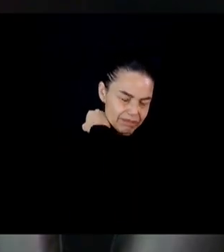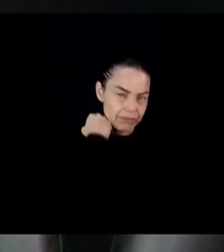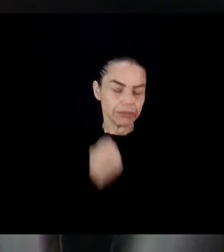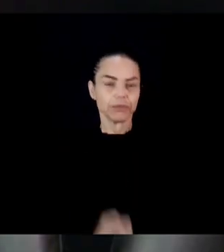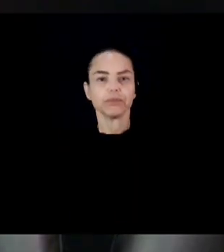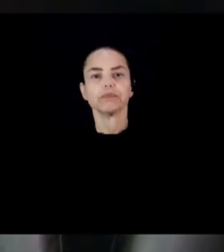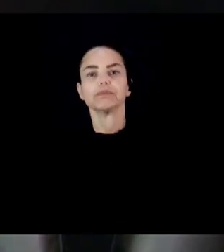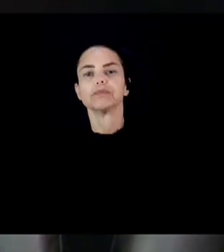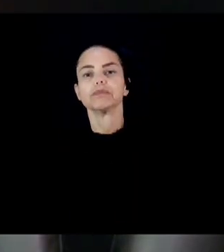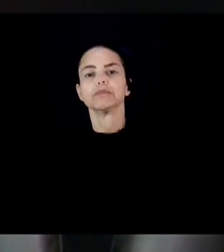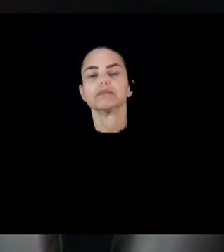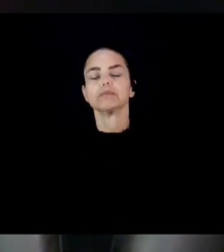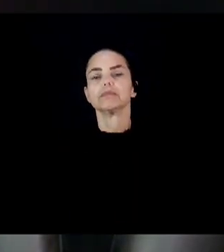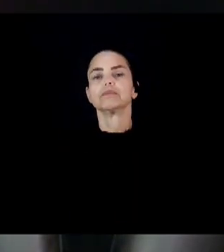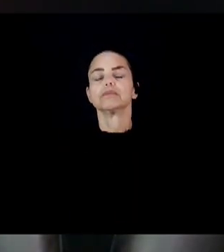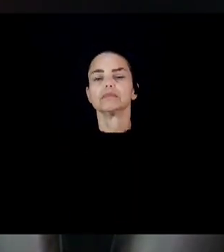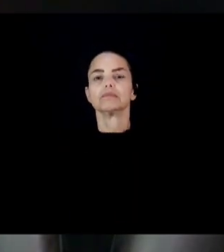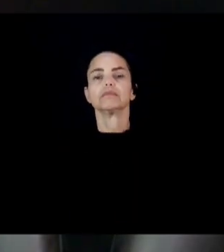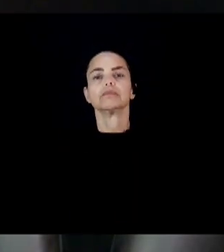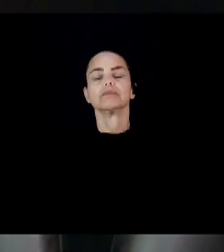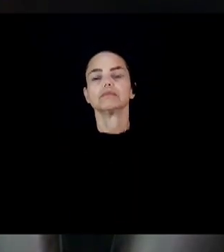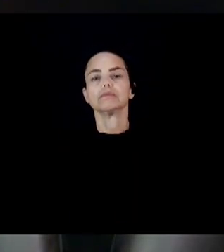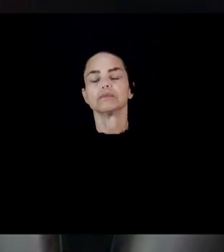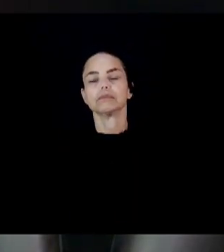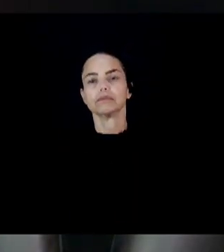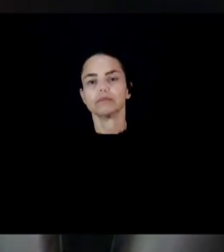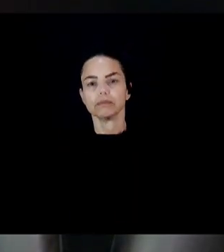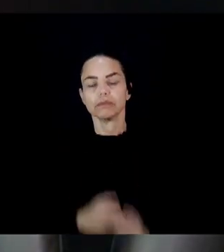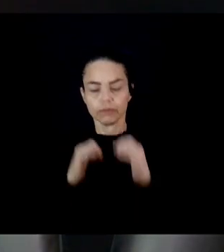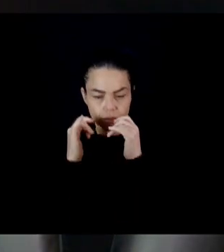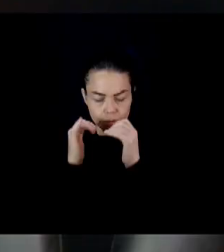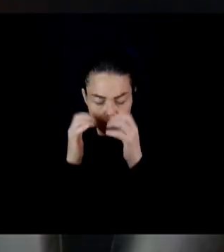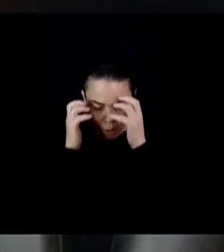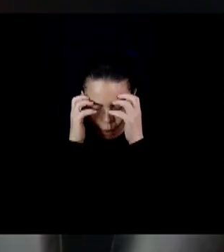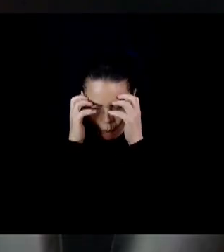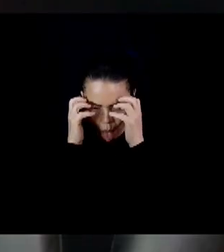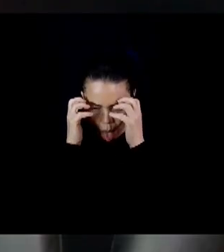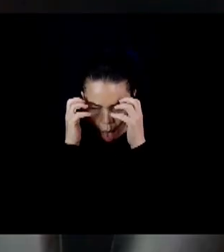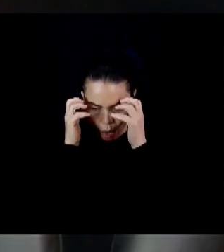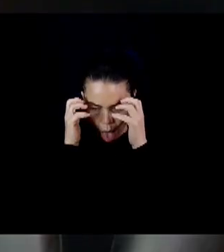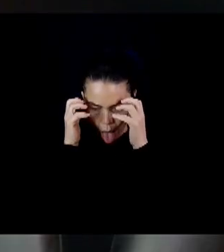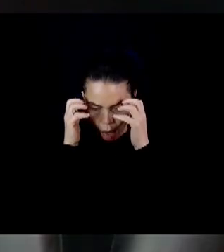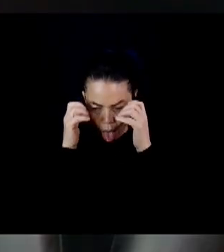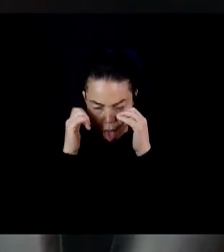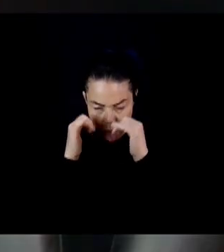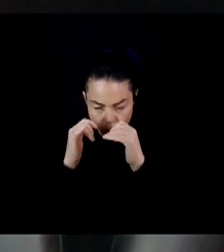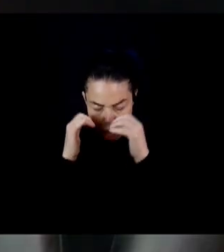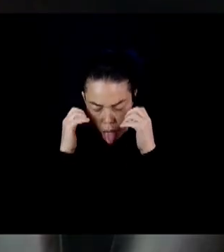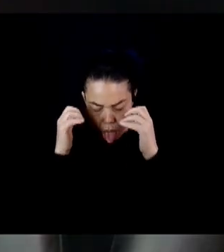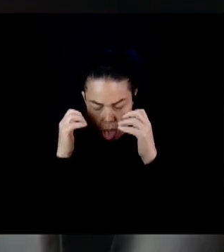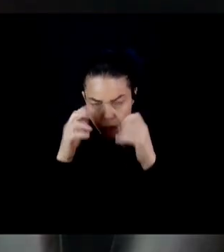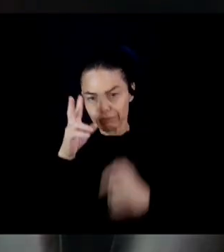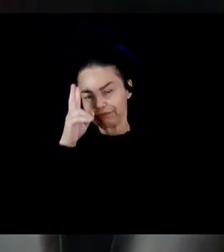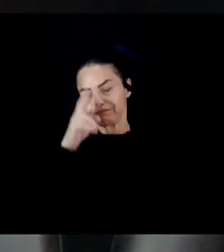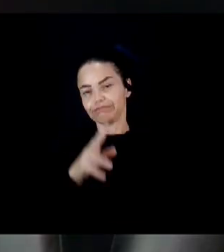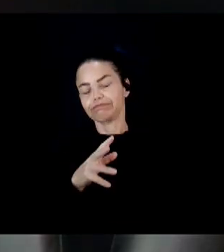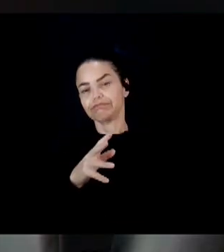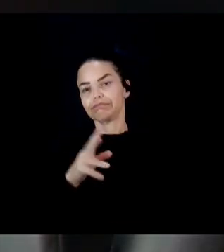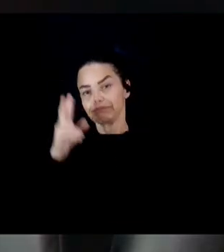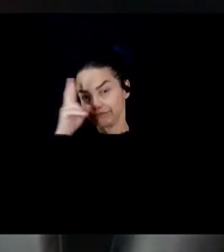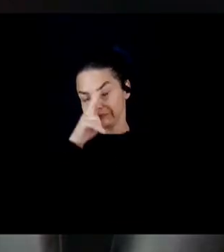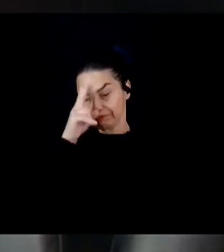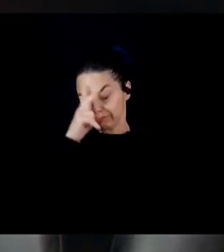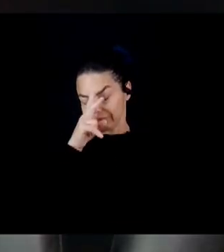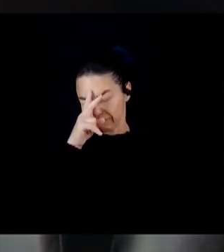Vai causando inflamações no hipocampo, que é onde vai afetar a nossa memória, né? E aí que